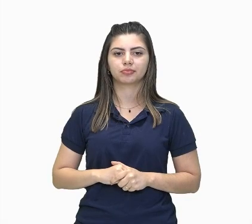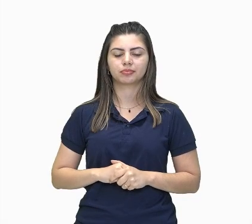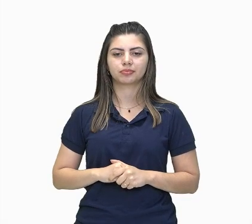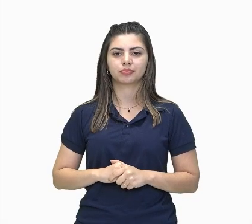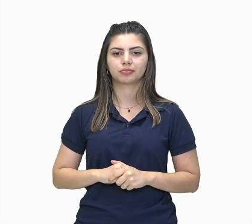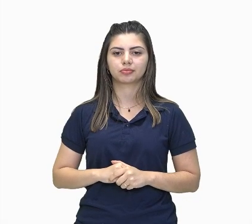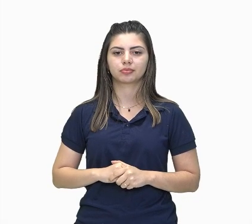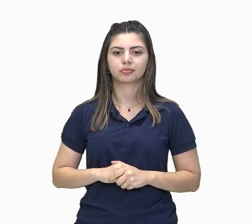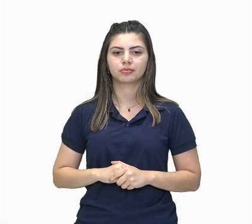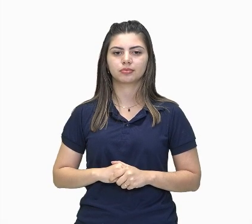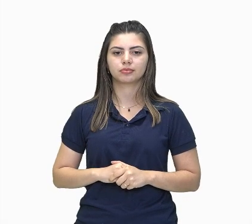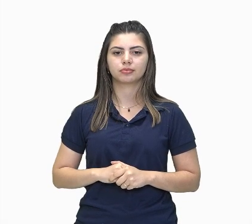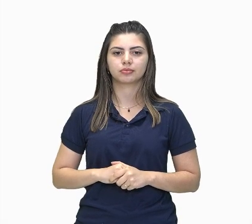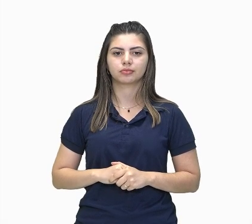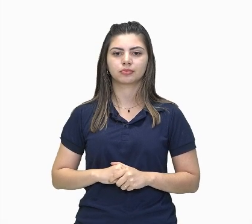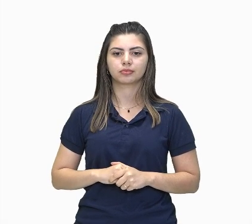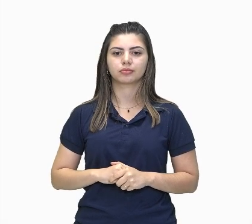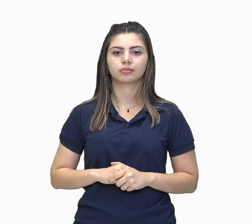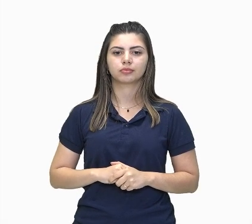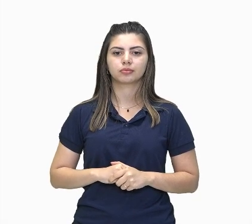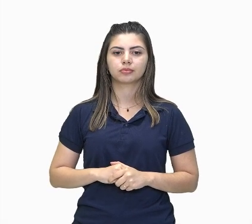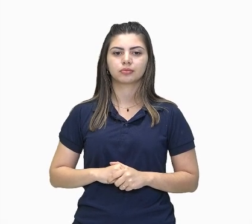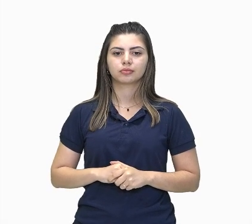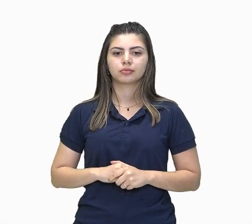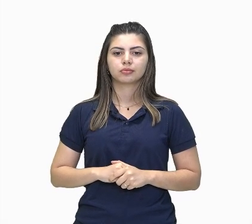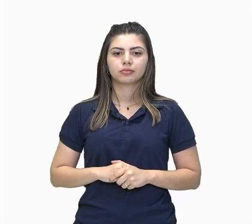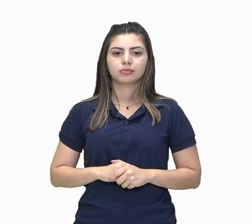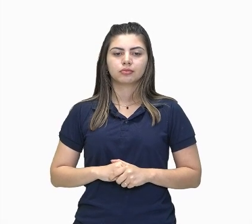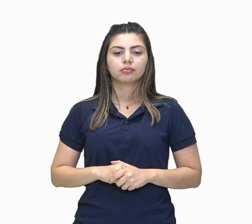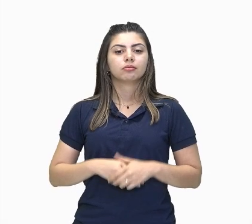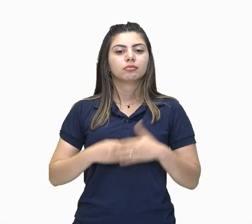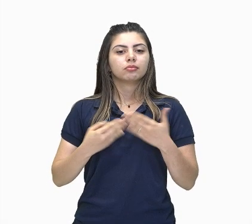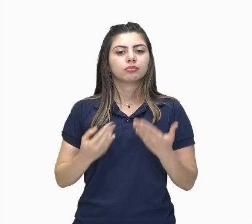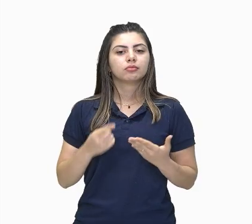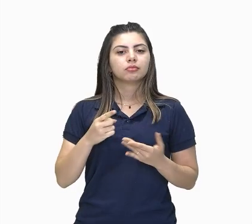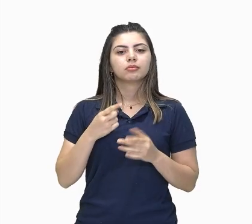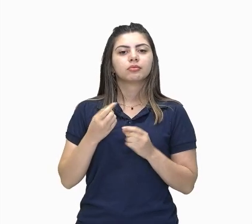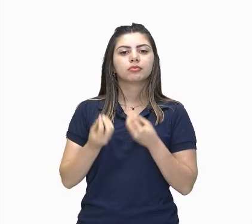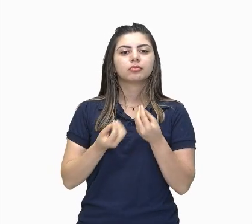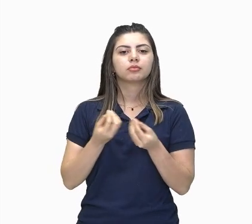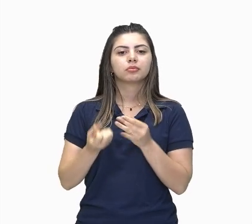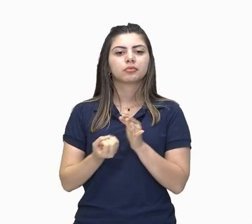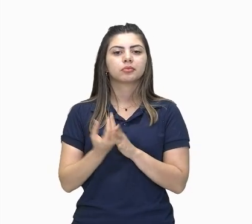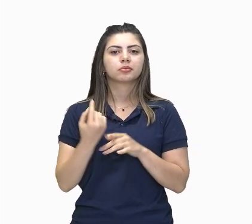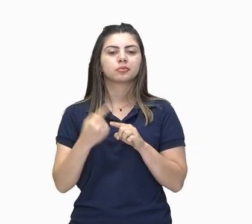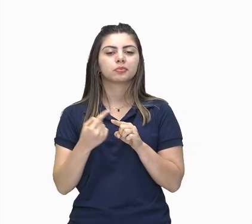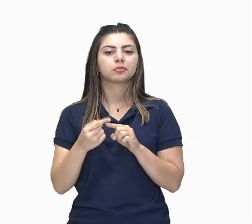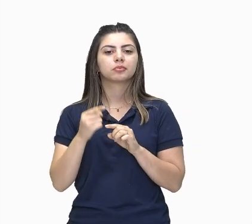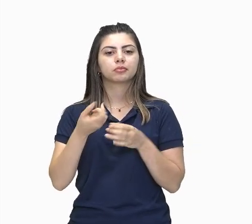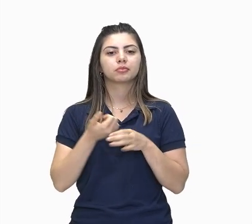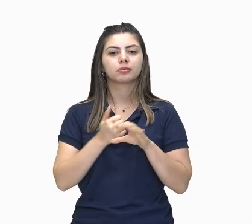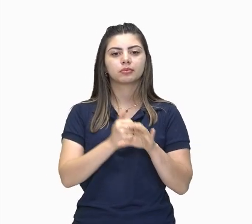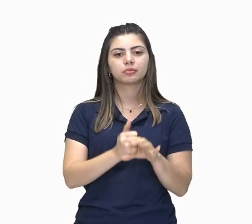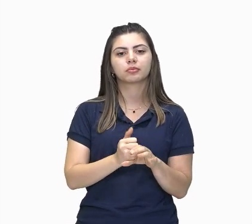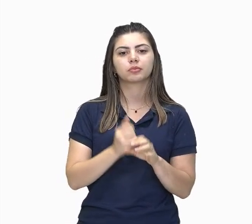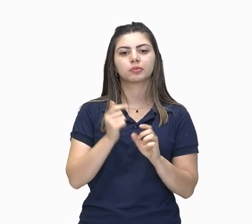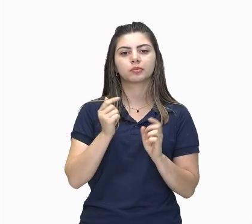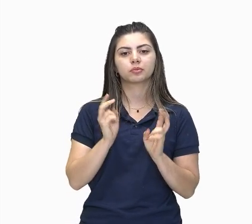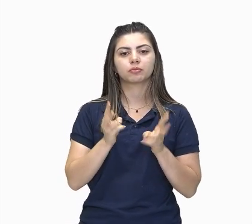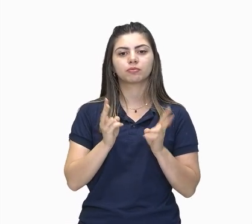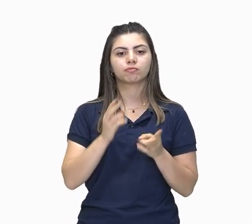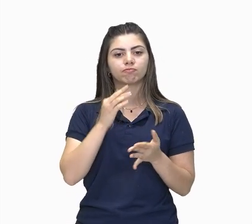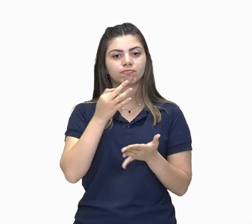vamos continuar. E esse credo nasce como uma resposta dos cristãos para manter a unidade de